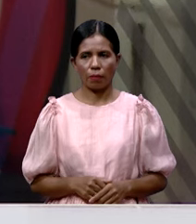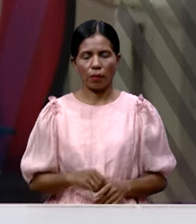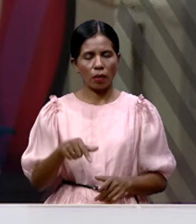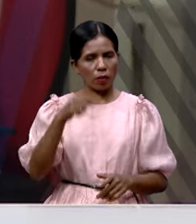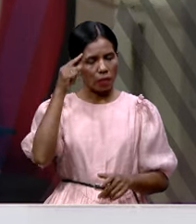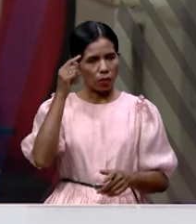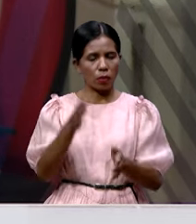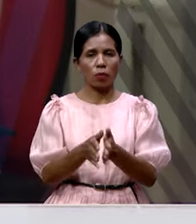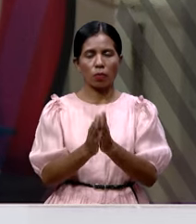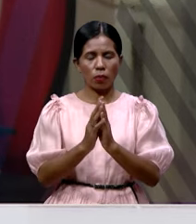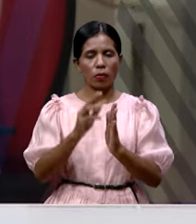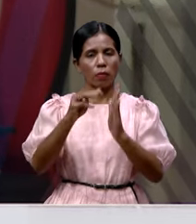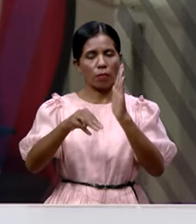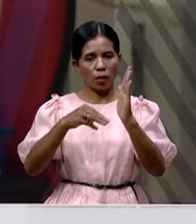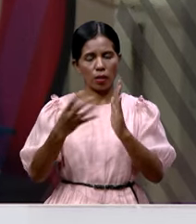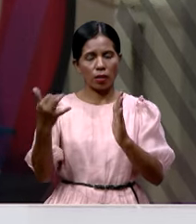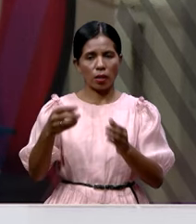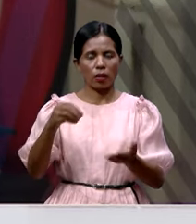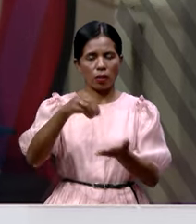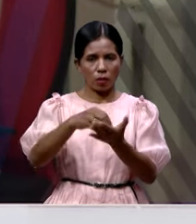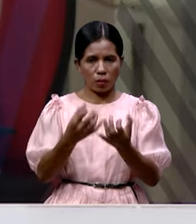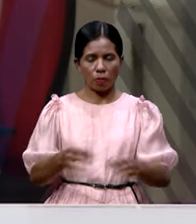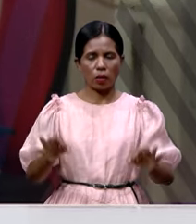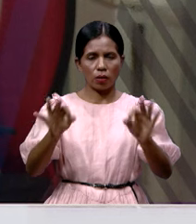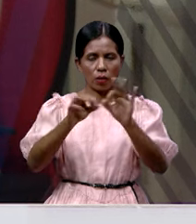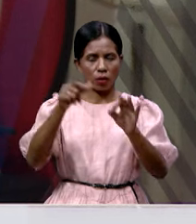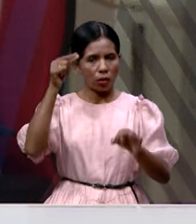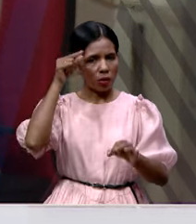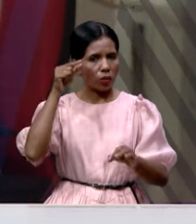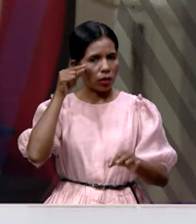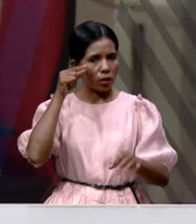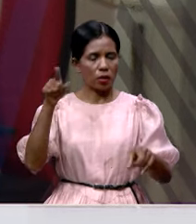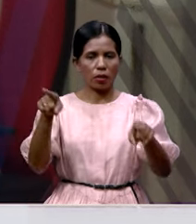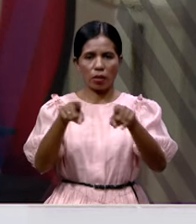governo russo media sire at fo importância ba assunto igualdade gênero.